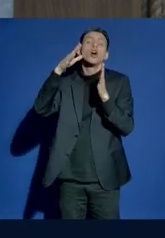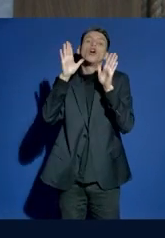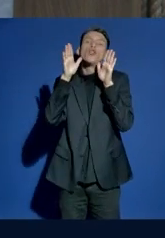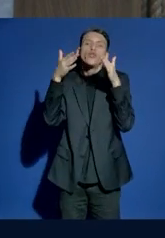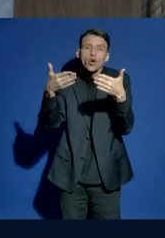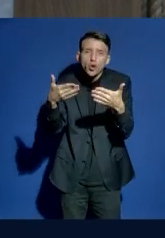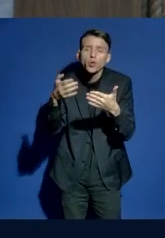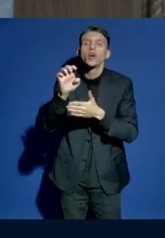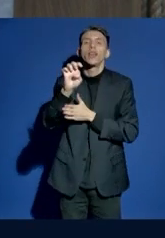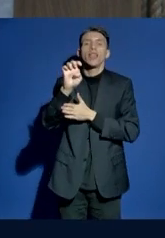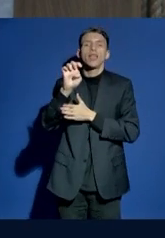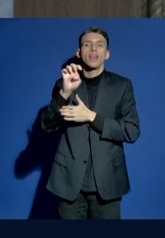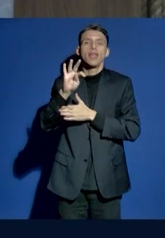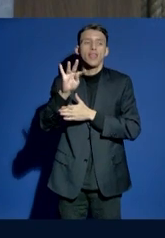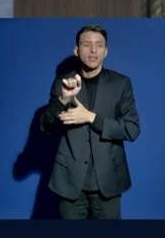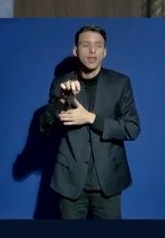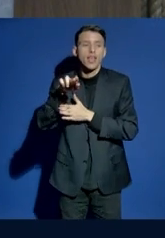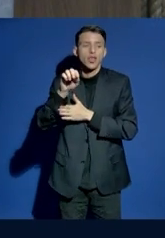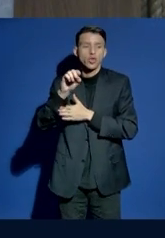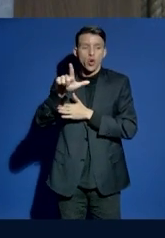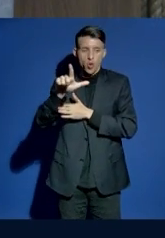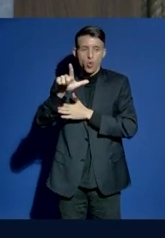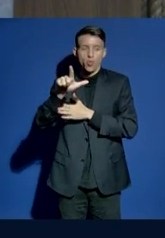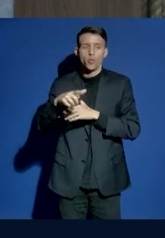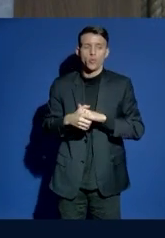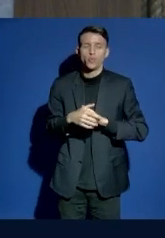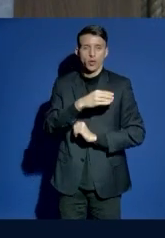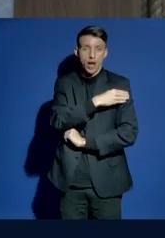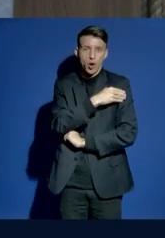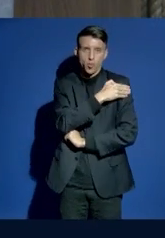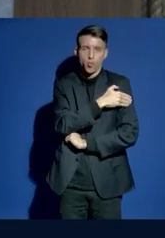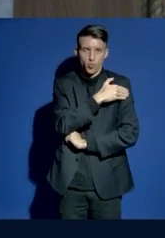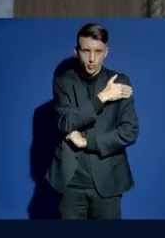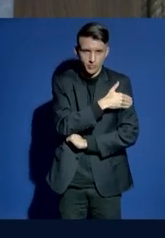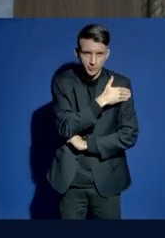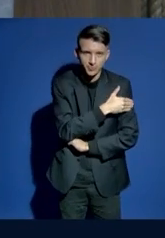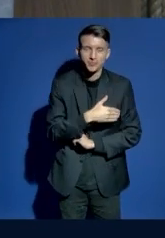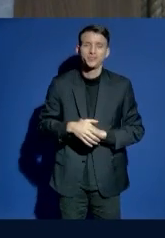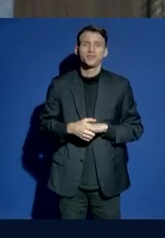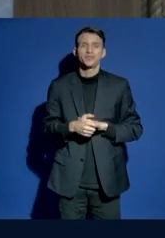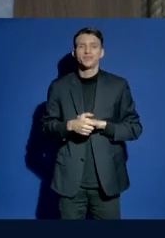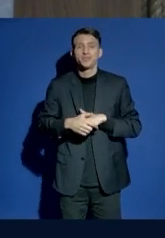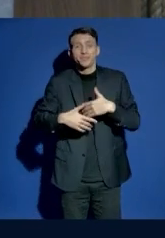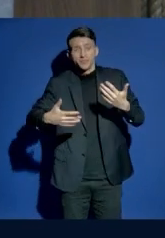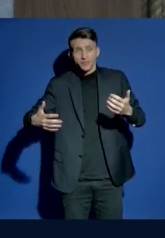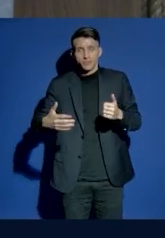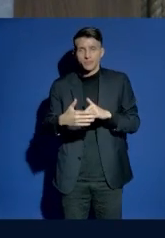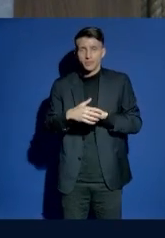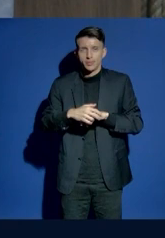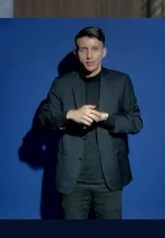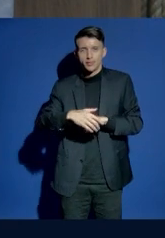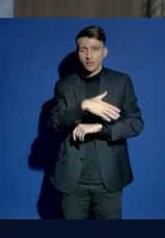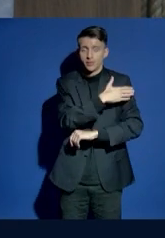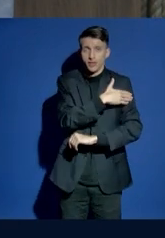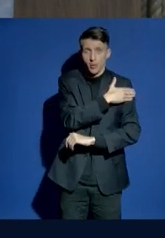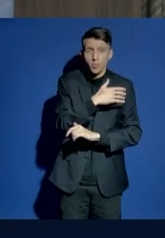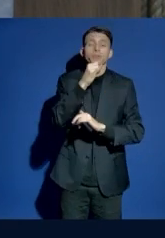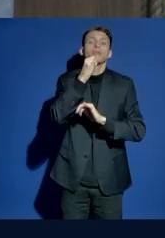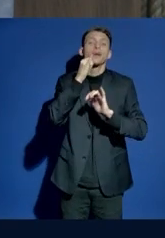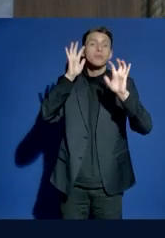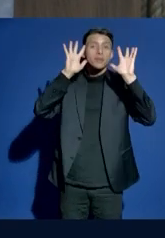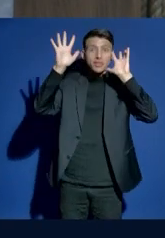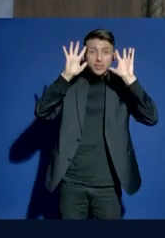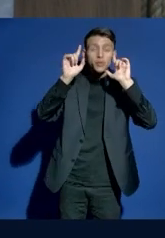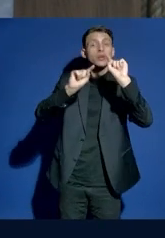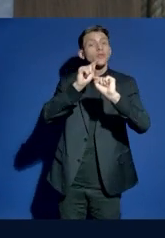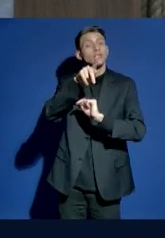do etanol, porque ele acaba sendo o insumo necessário aí para o bioquerosene de aviação, o SAF. Vocês acham